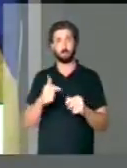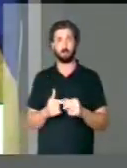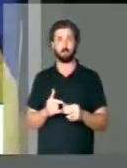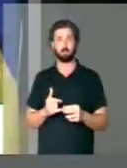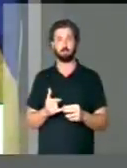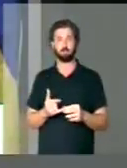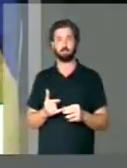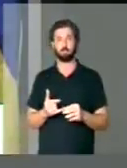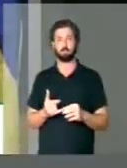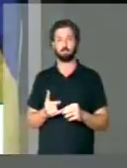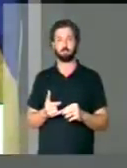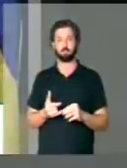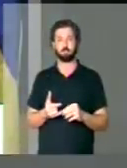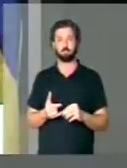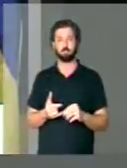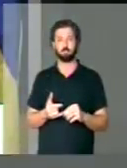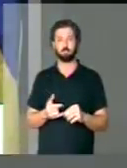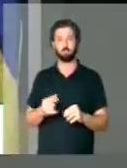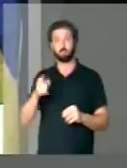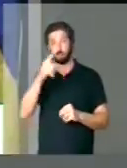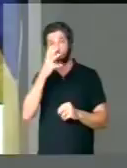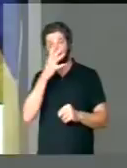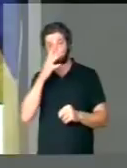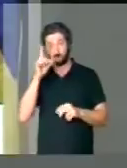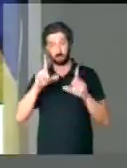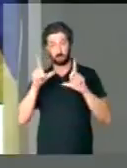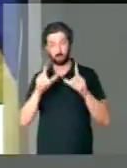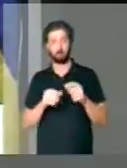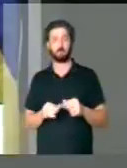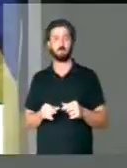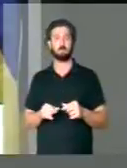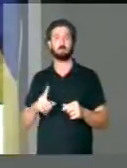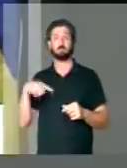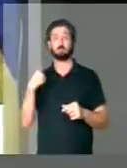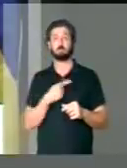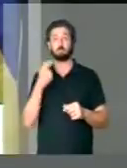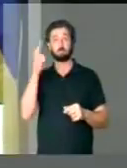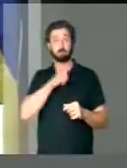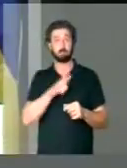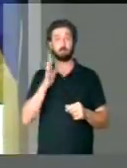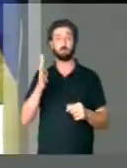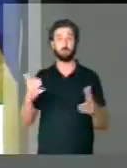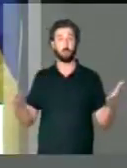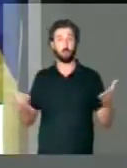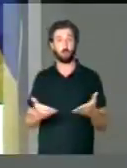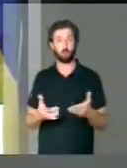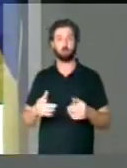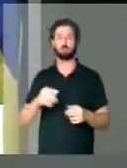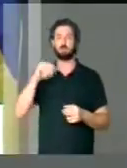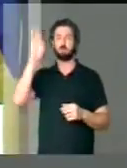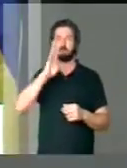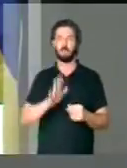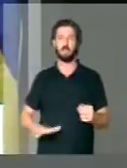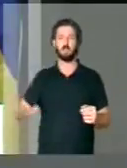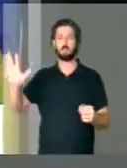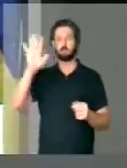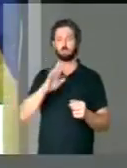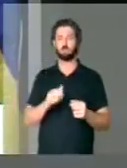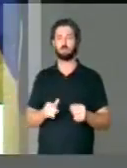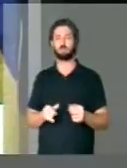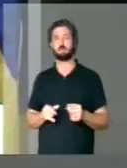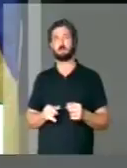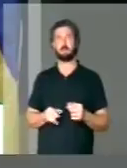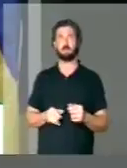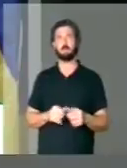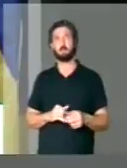razão, senhores que me escutam, que nós conseguimos hoje, o Brasil conseguiu